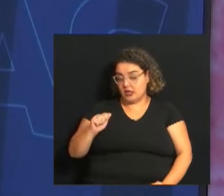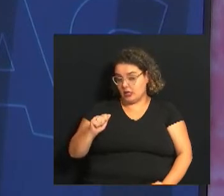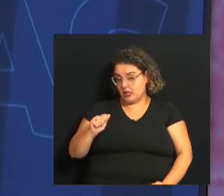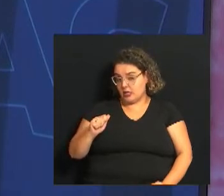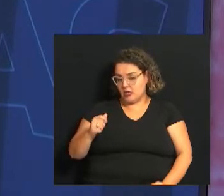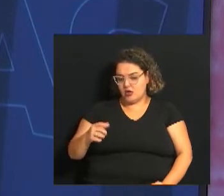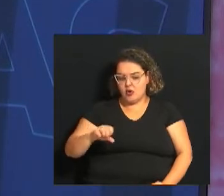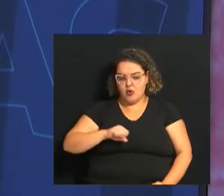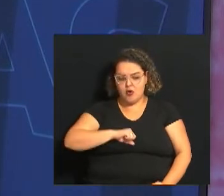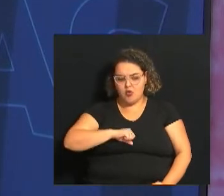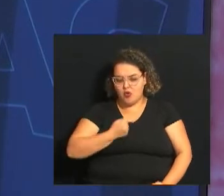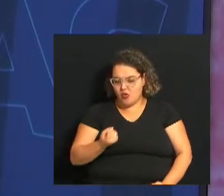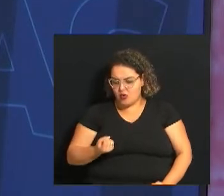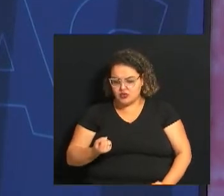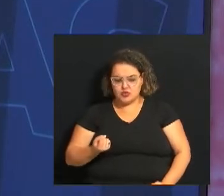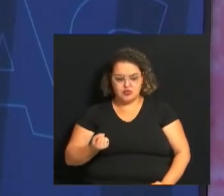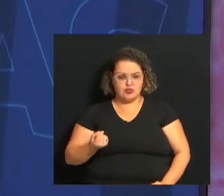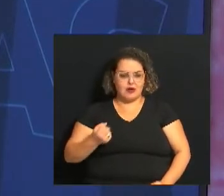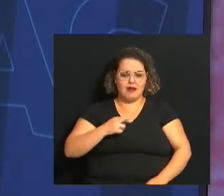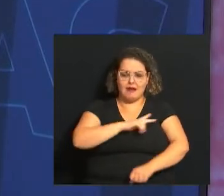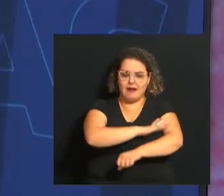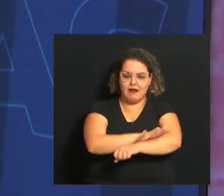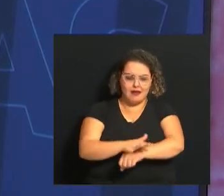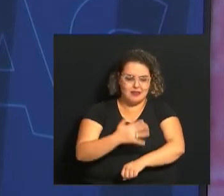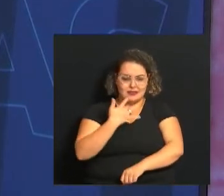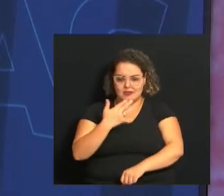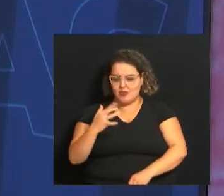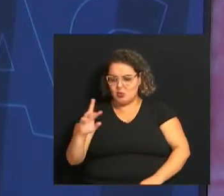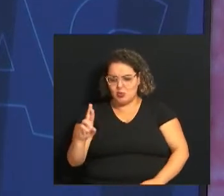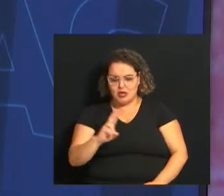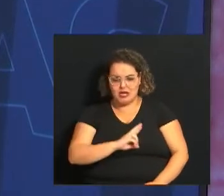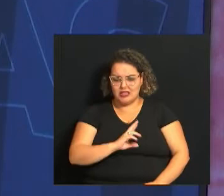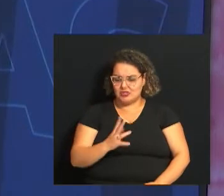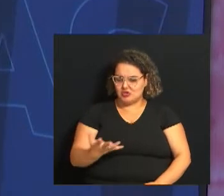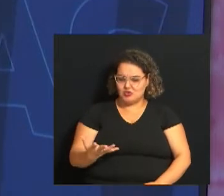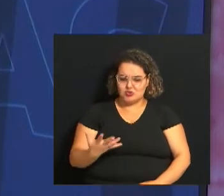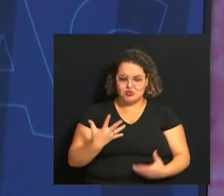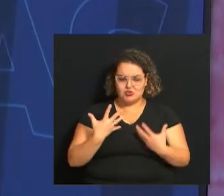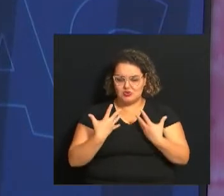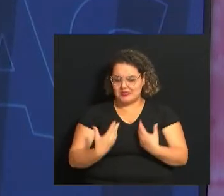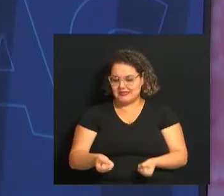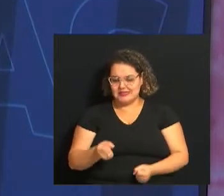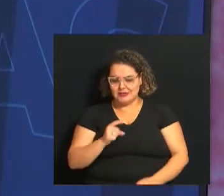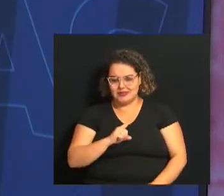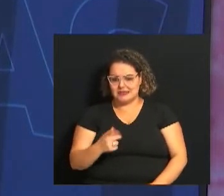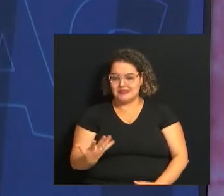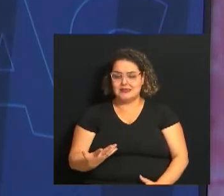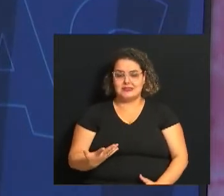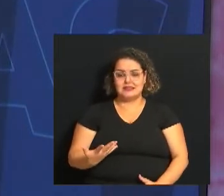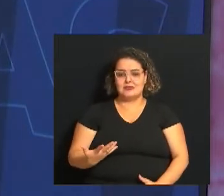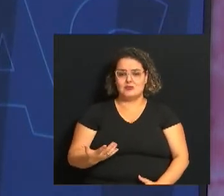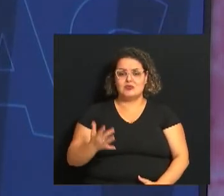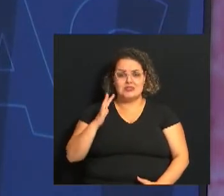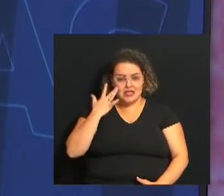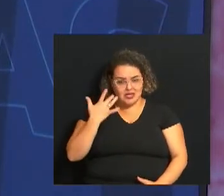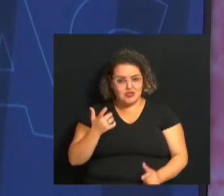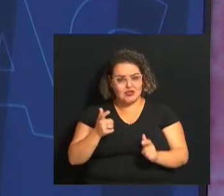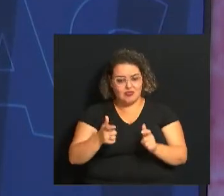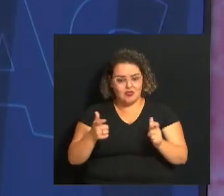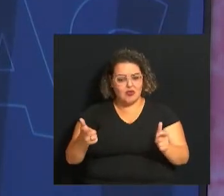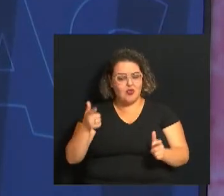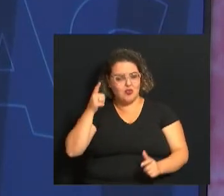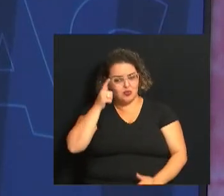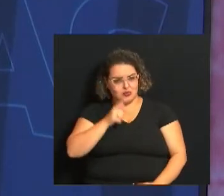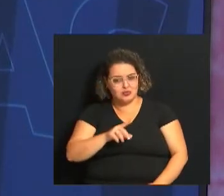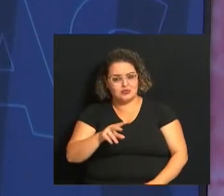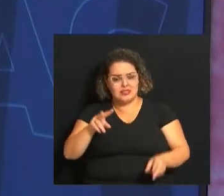ódio em relação à raça, cor, religião, você entende que está crescendo? Você consegue enxergar a